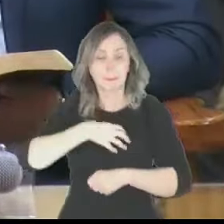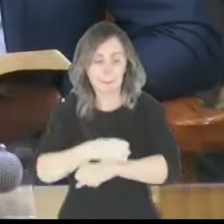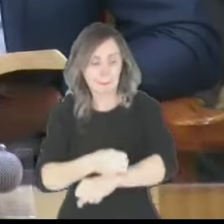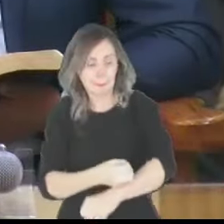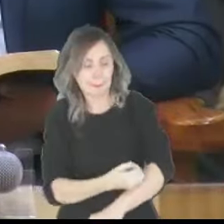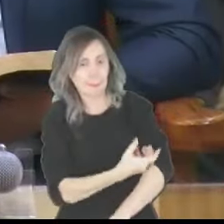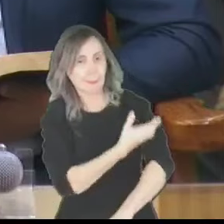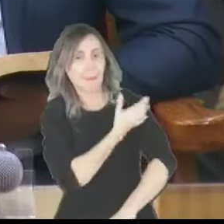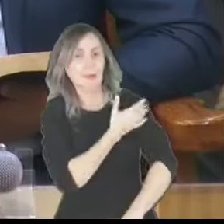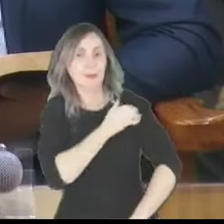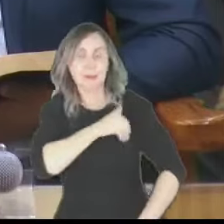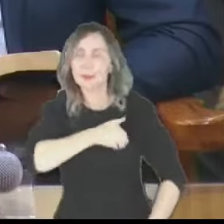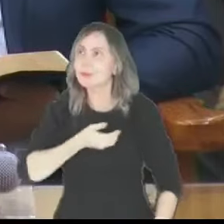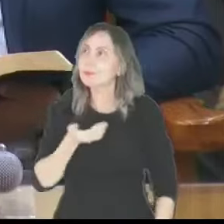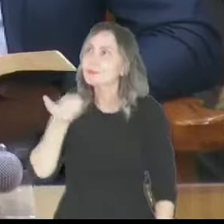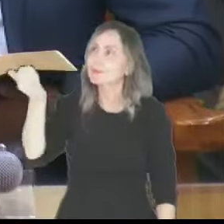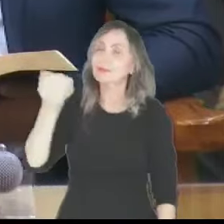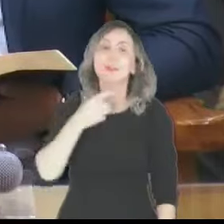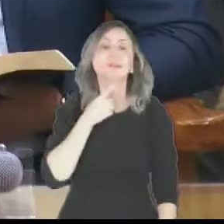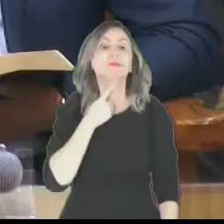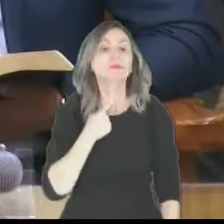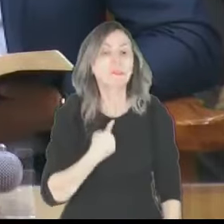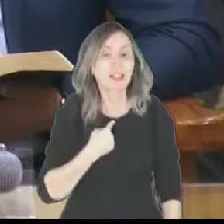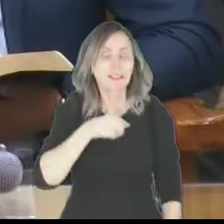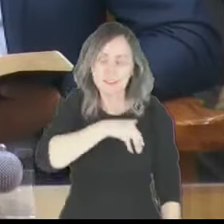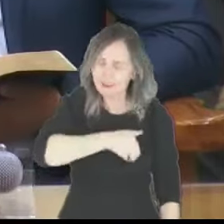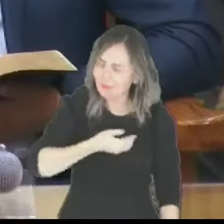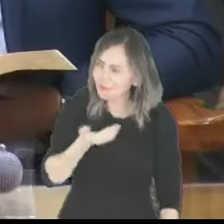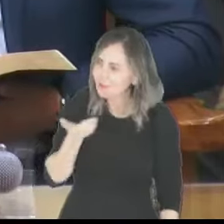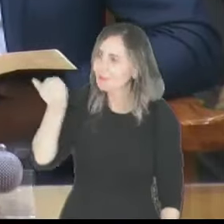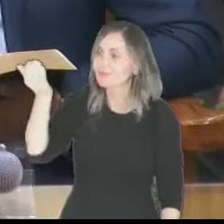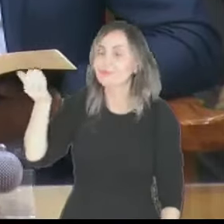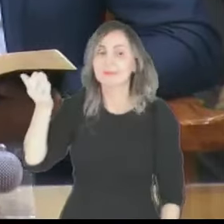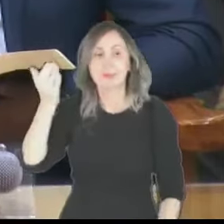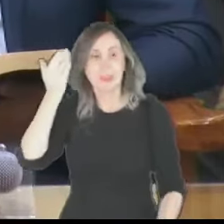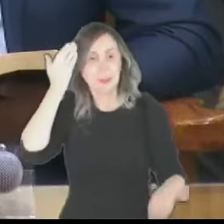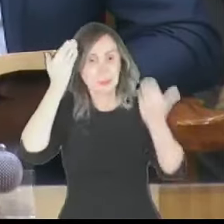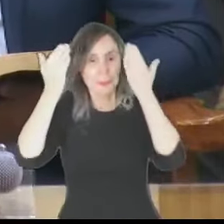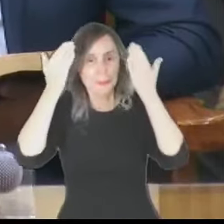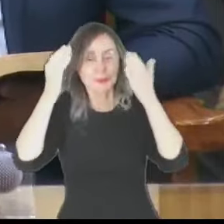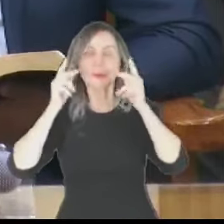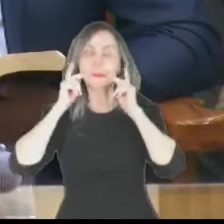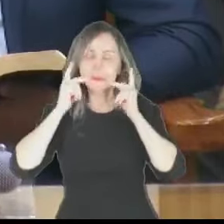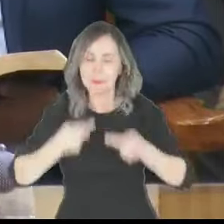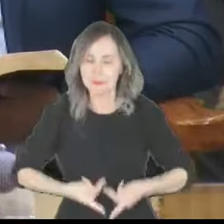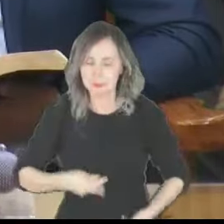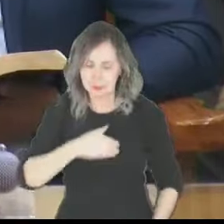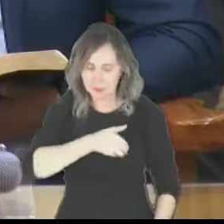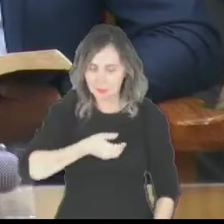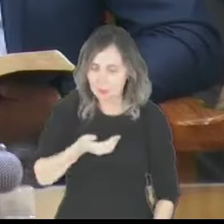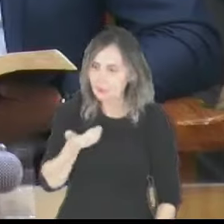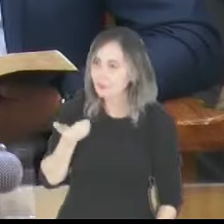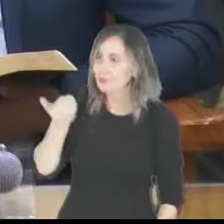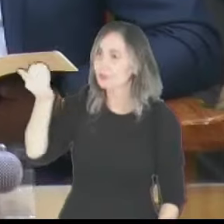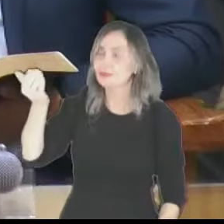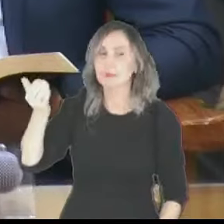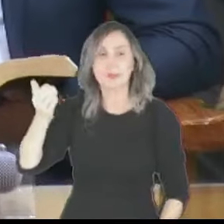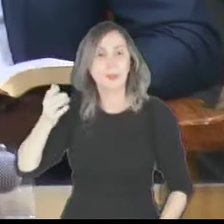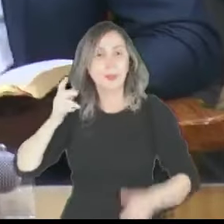consagração Da vontade A consagração Da psicologia Humana A consagração Da integridade Do ser